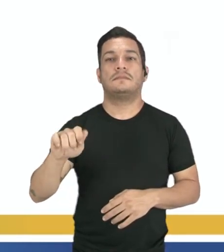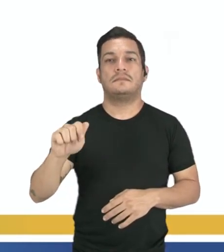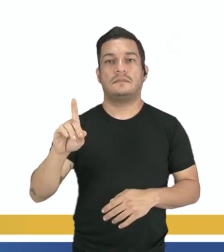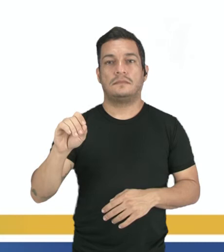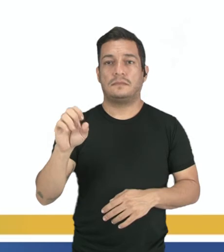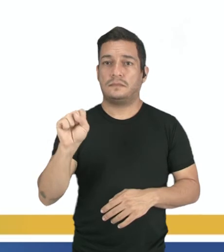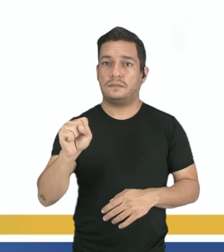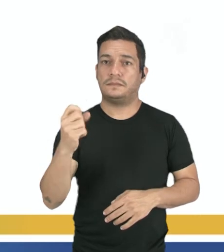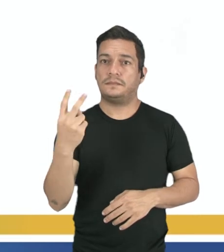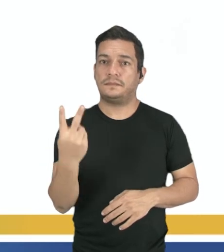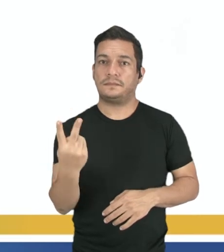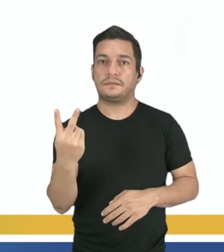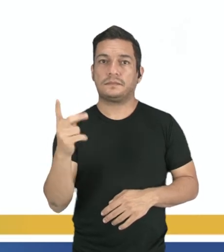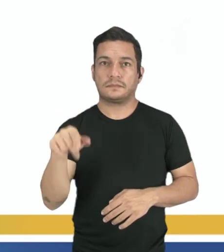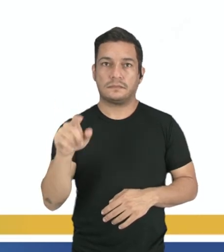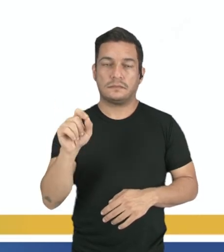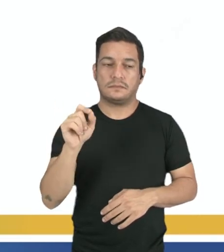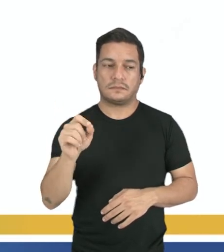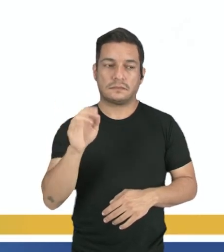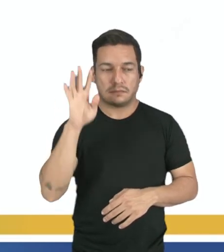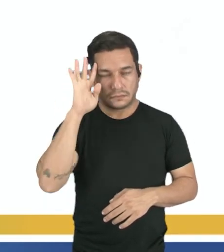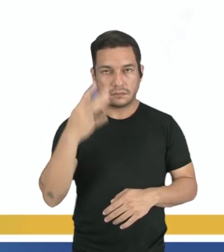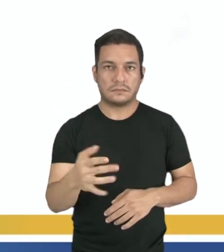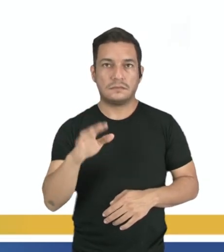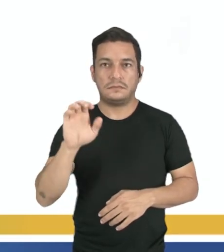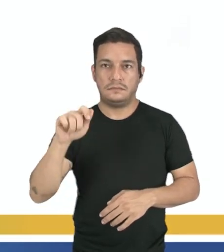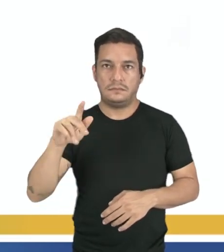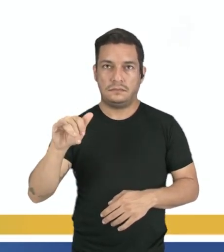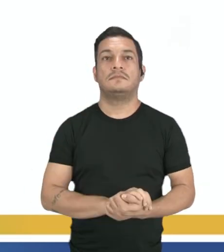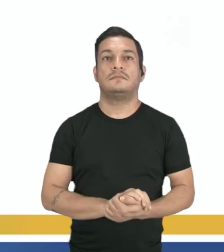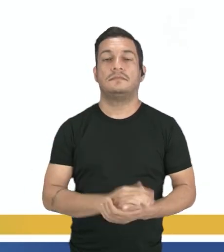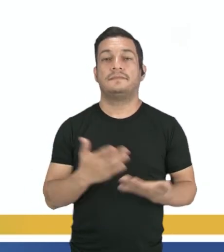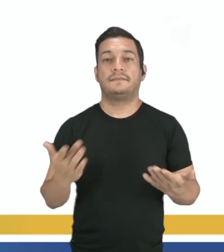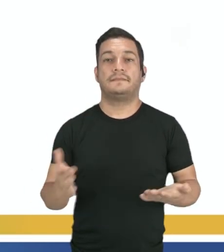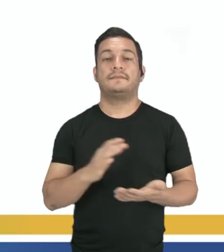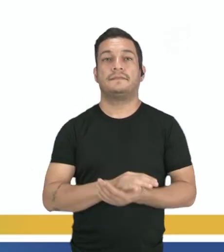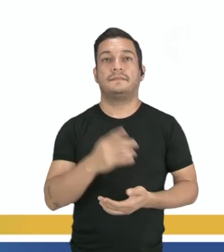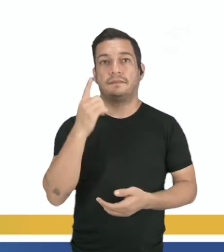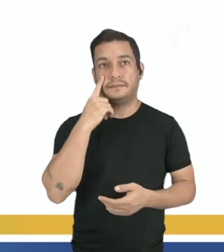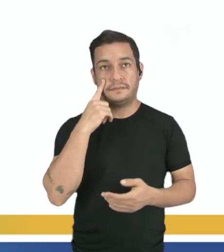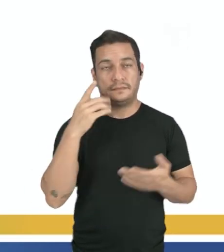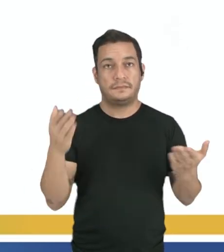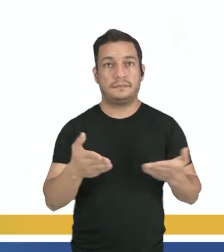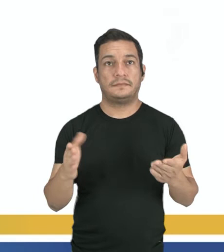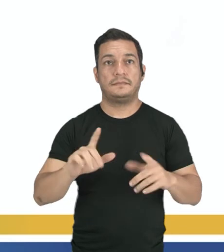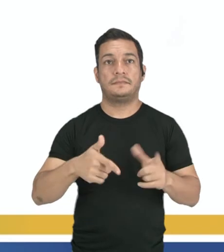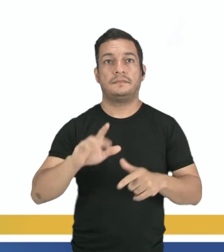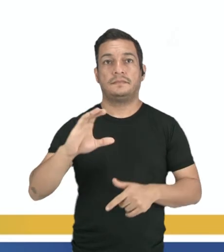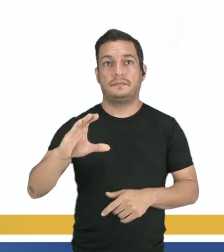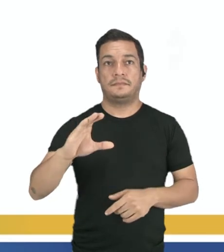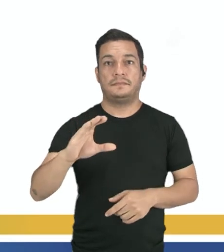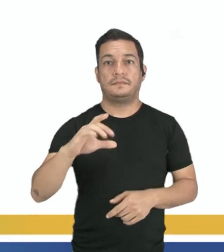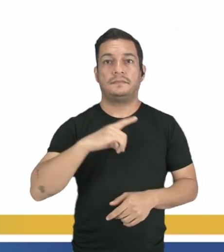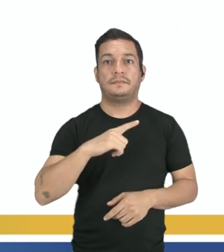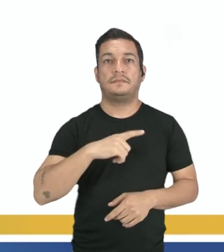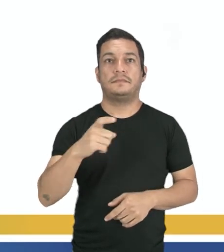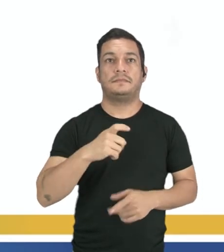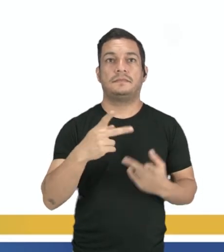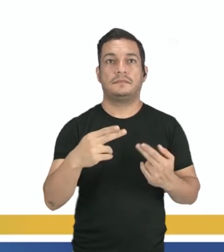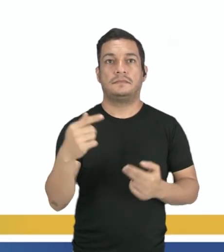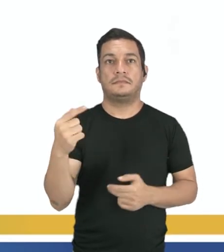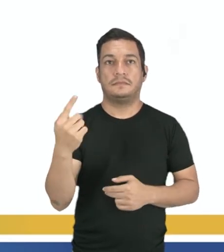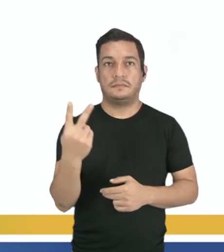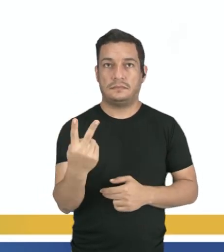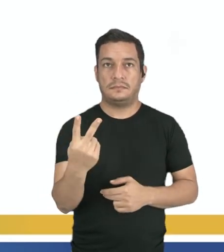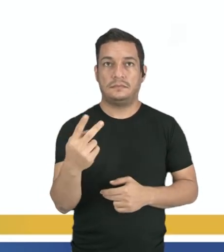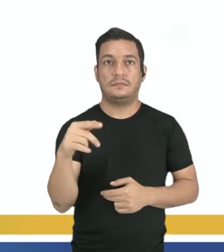2 também é uma solução para essa equação. Bem, veremos agora na letra C. A letra C nós temos x igual a